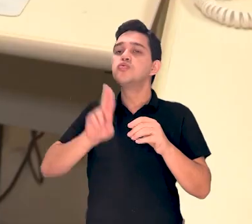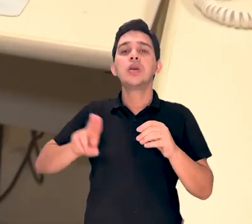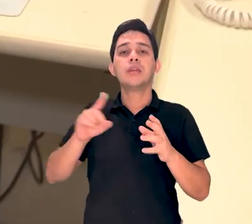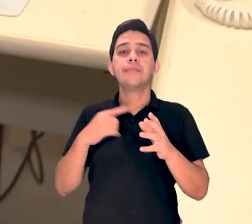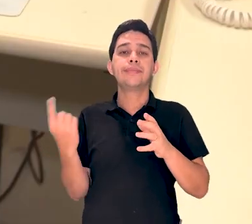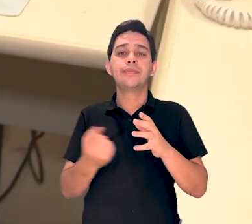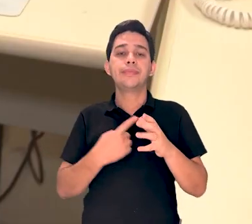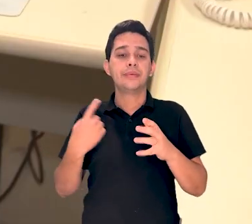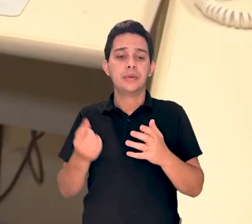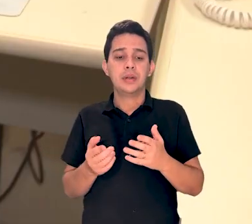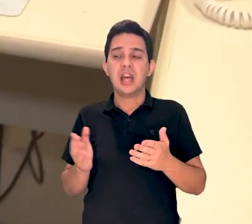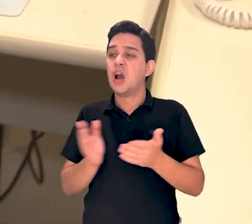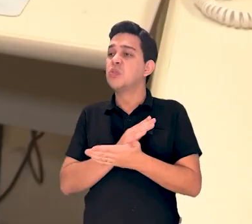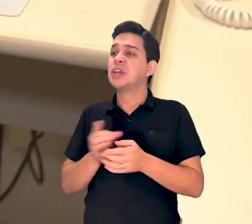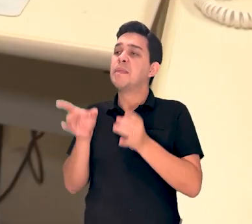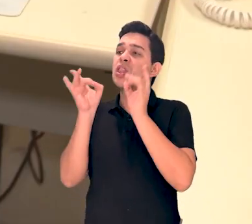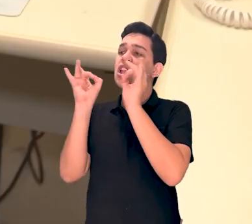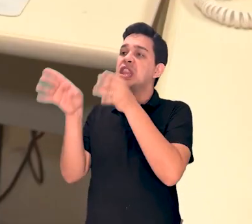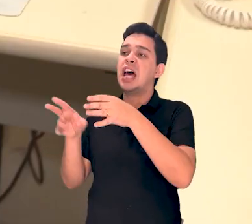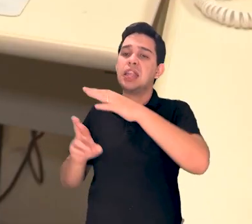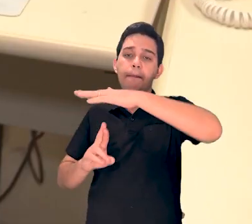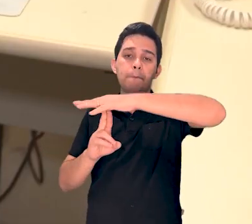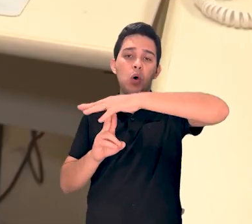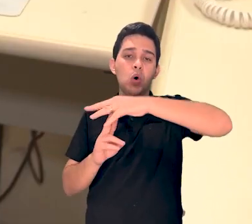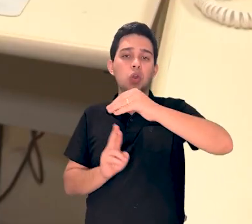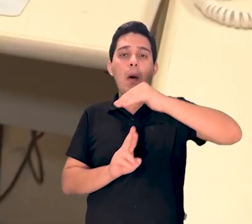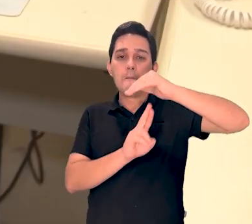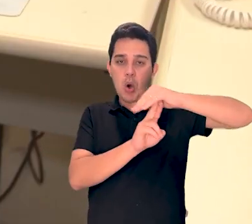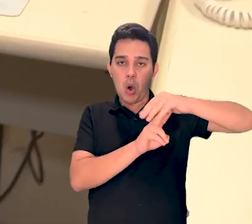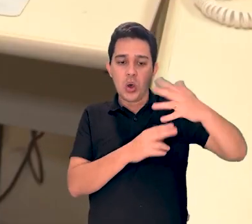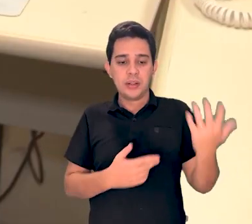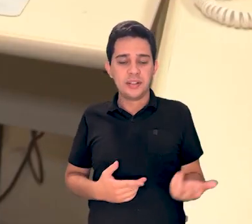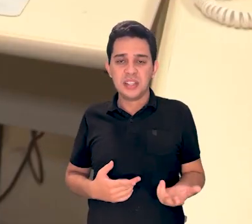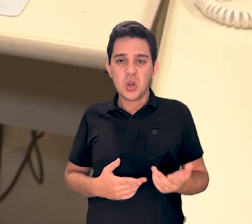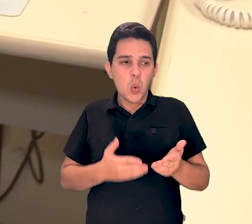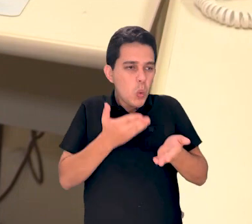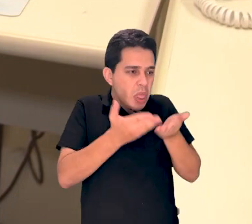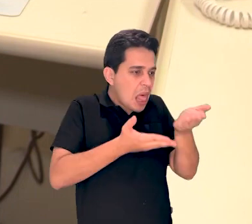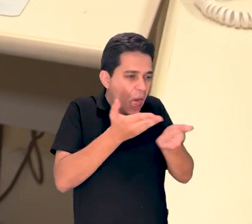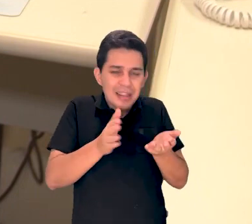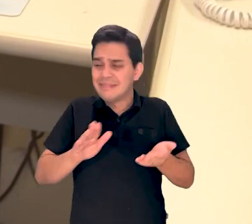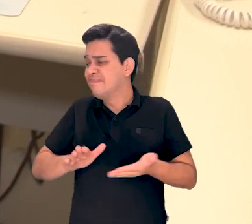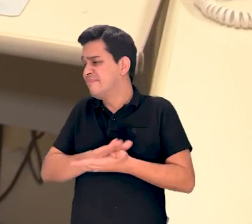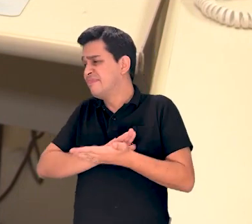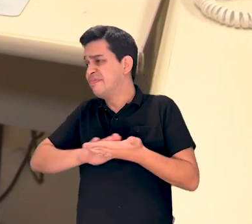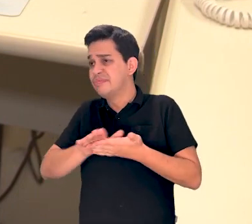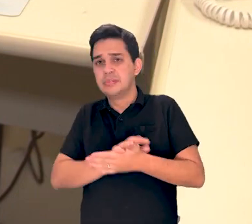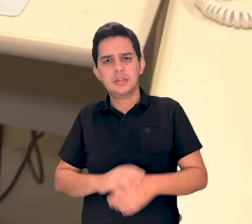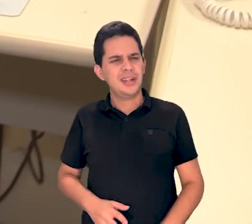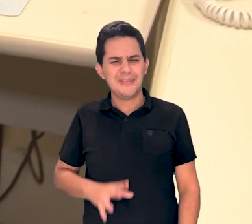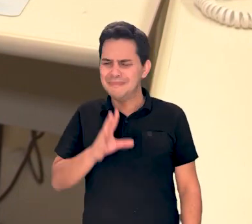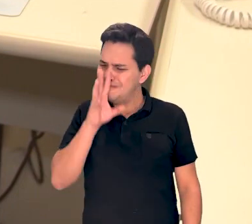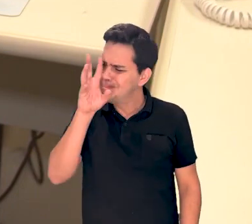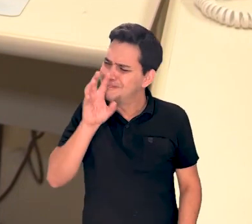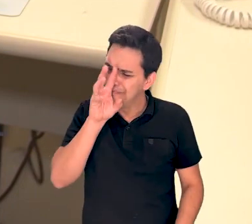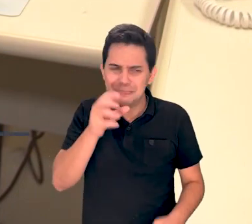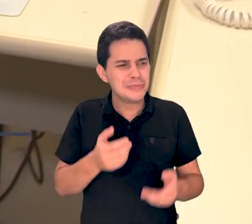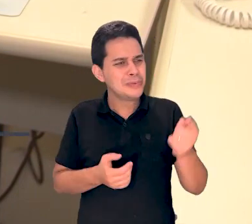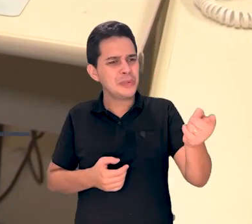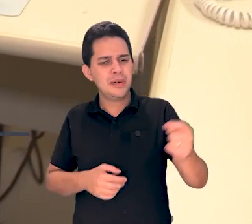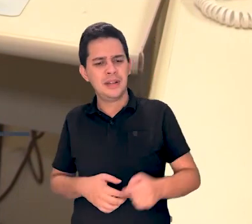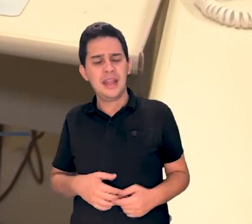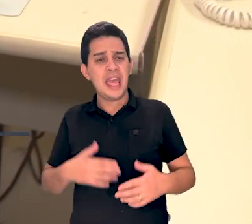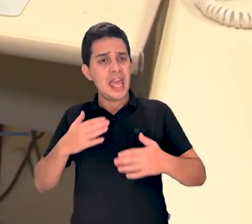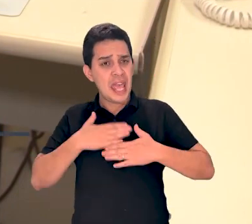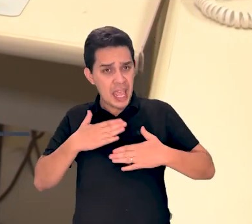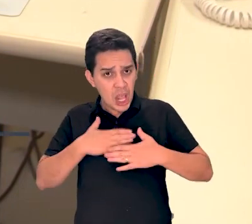as estações tão depredada mpç3 e cuidado nenhum é uma absurdo realmente ou até